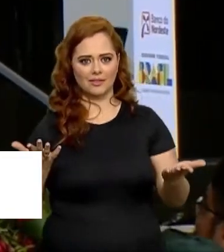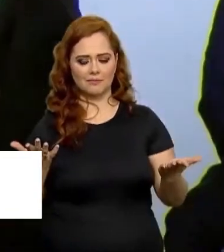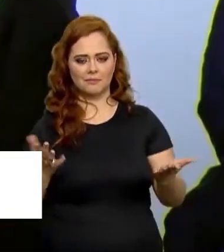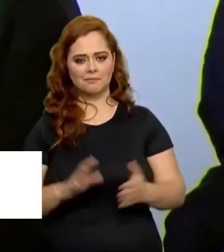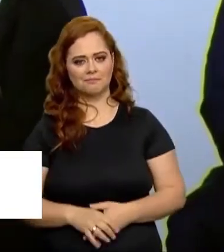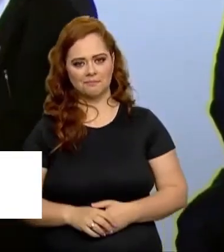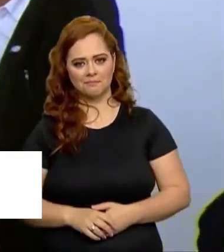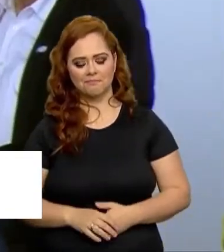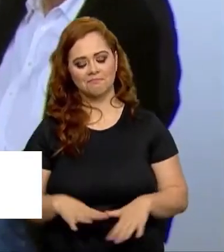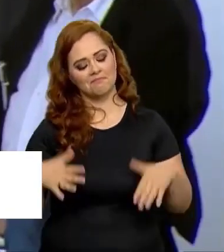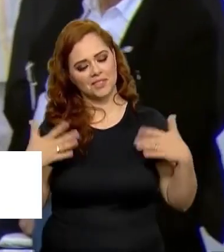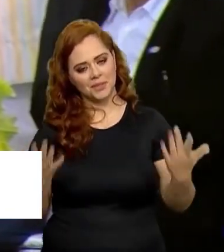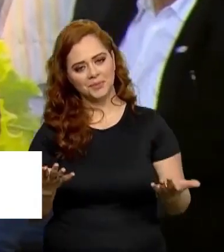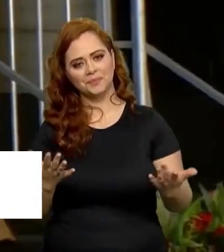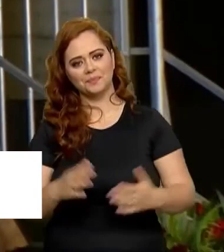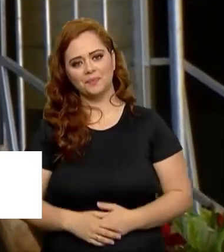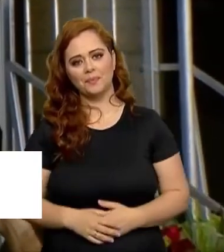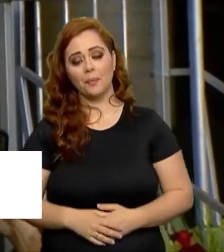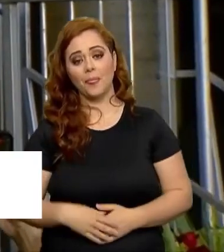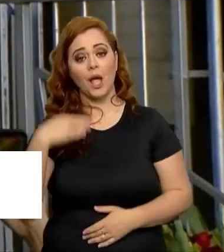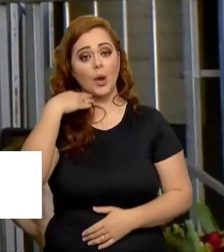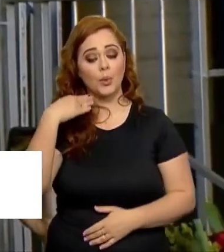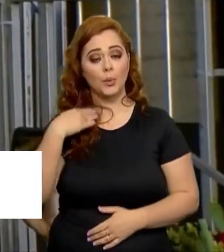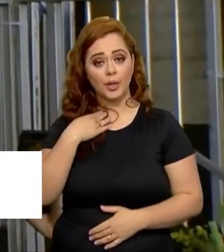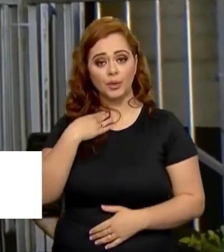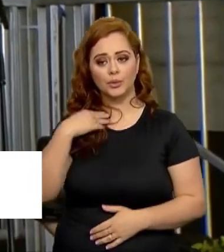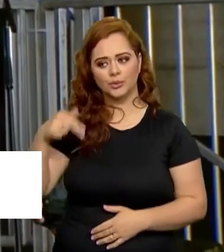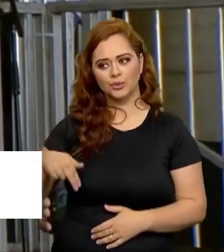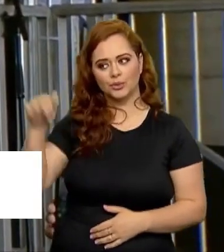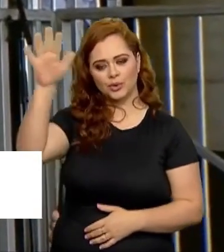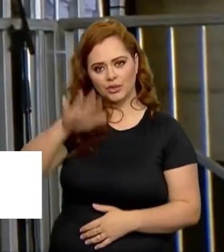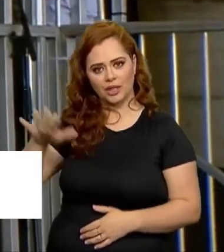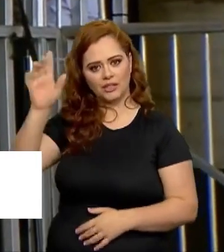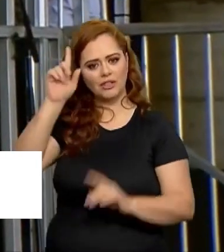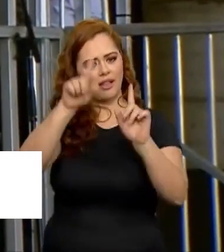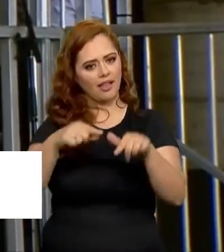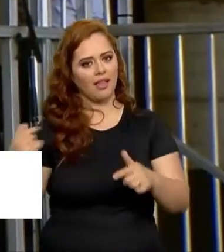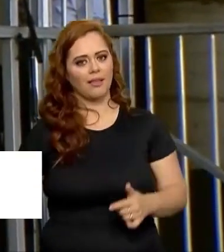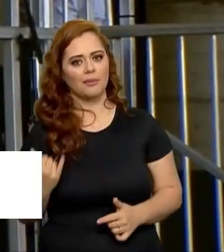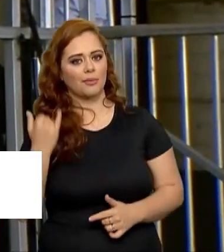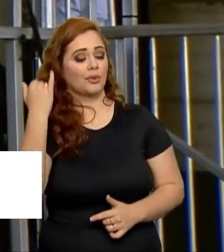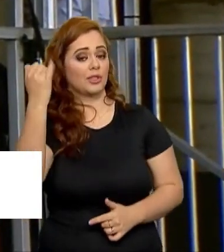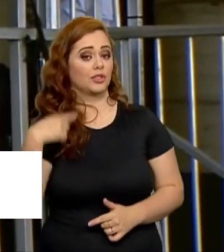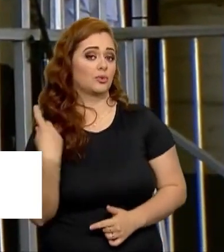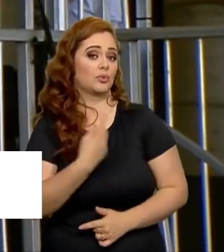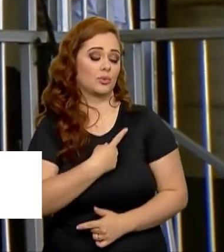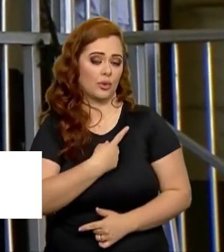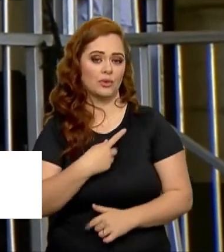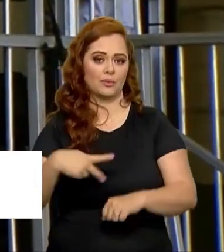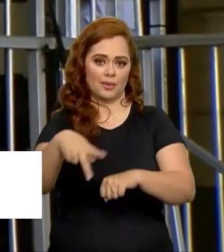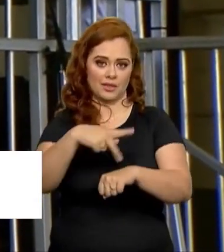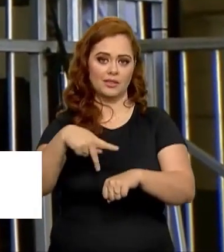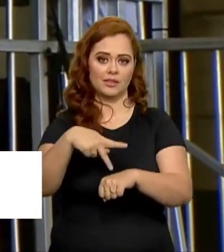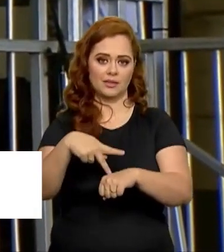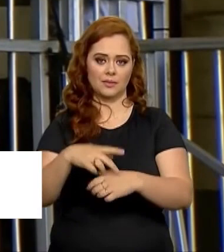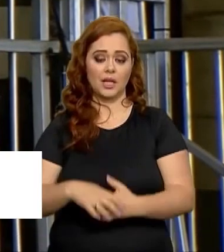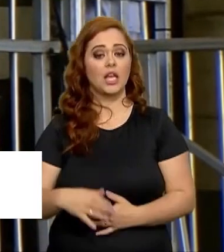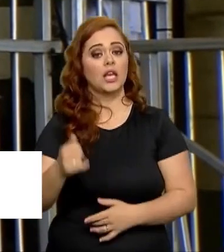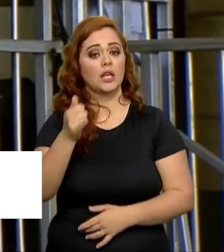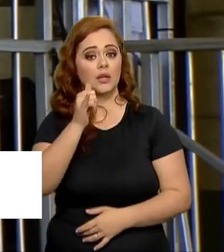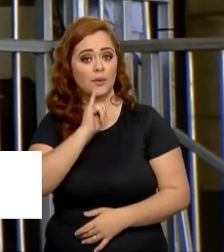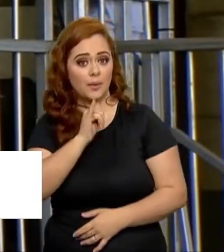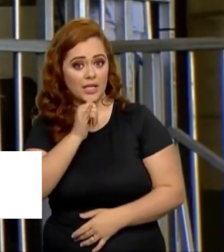Então, o Banco do Nordeste é muito importante para esse país. E o